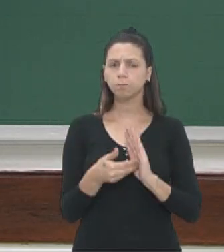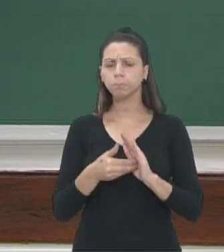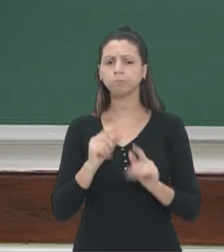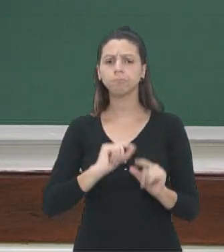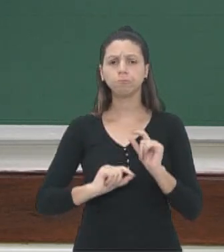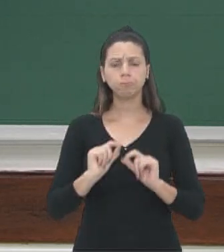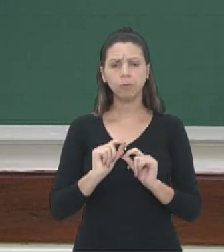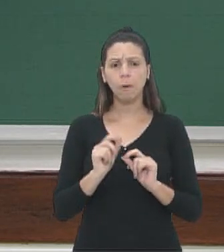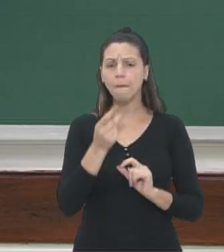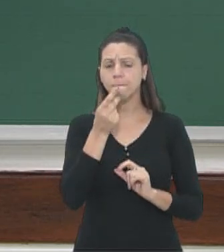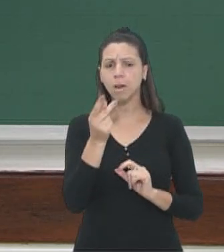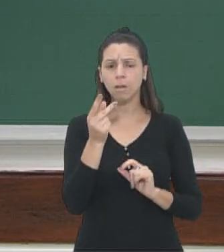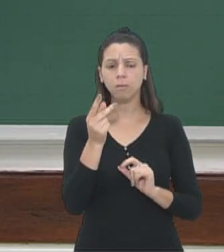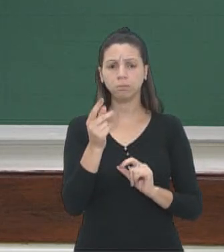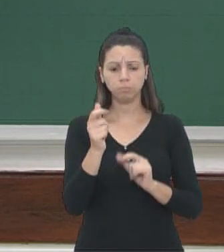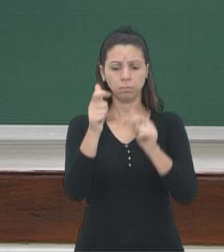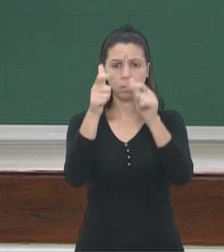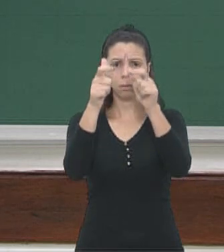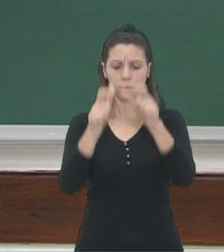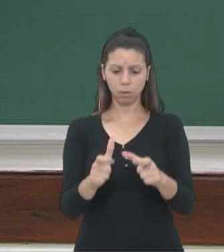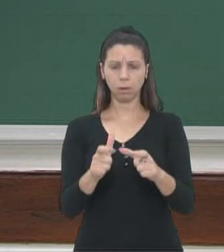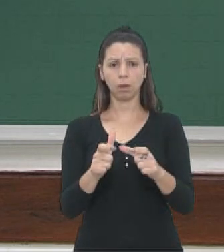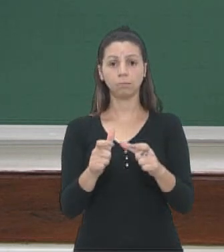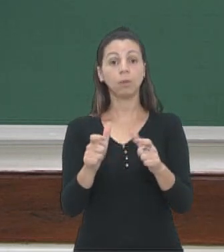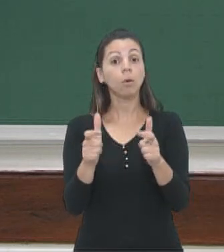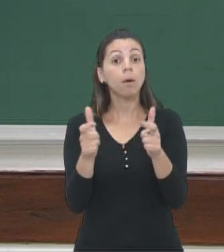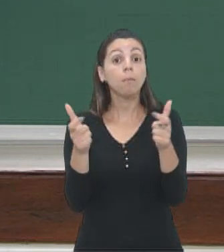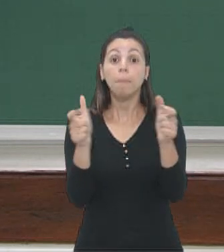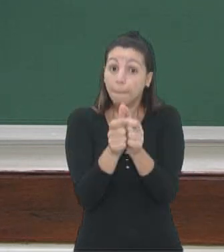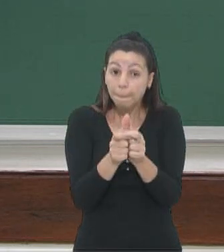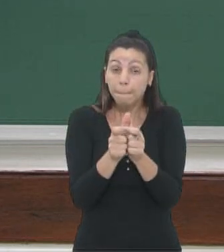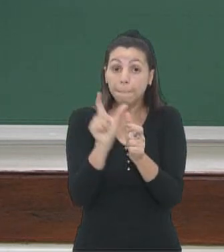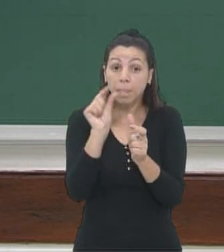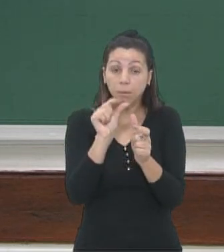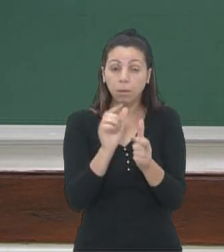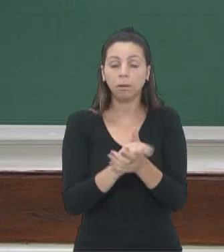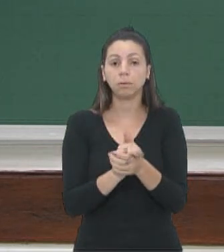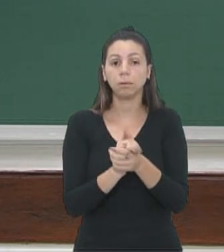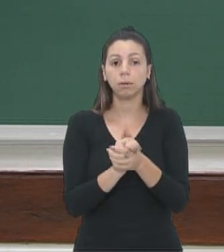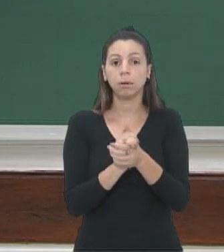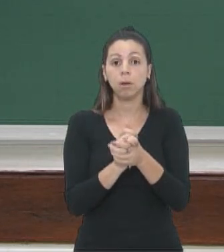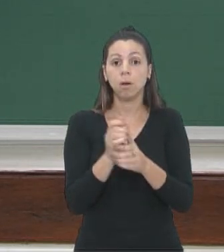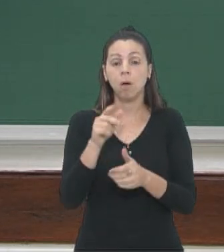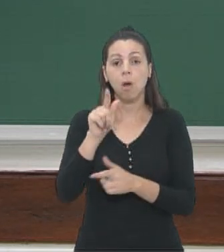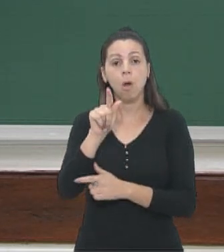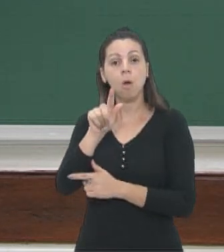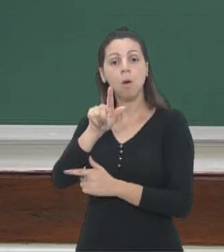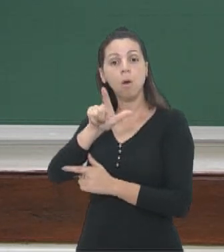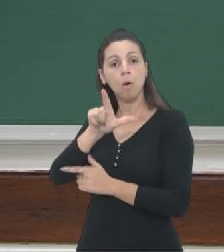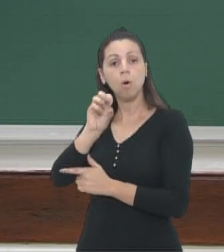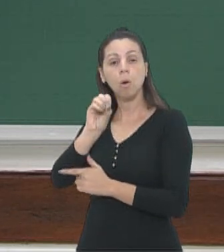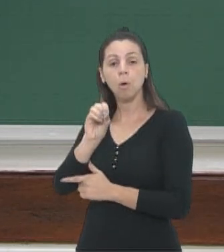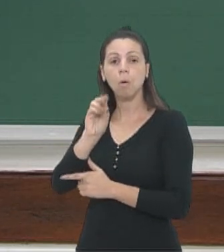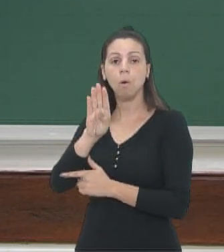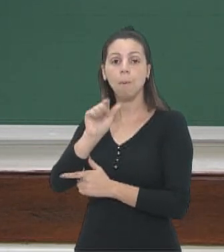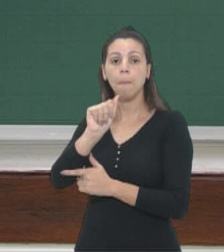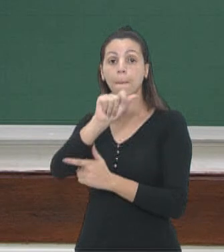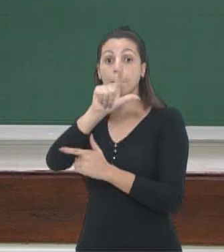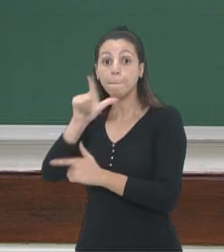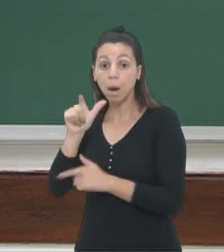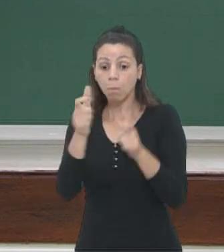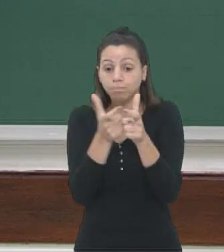escala local, é uma escala pequena. Se eu estou falando de uma escala global, é de uma escala grande. Então, quanto maior é a área